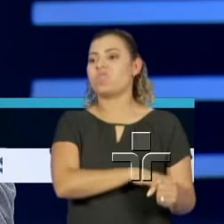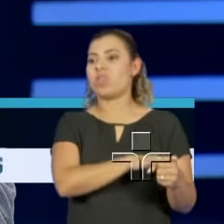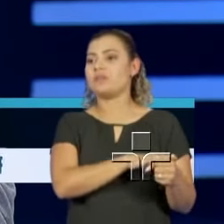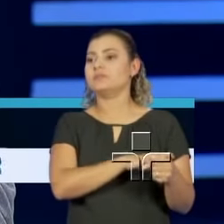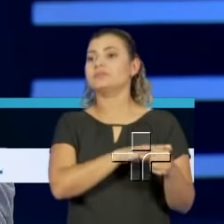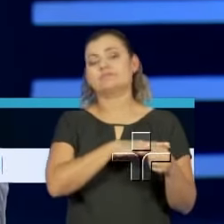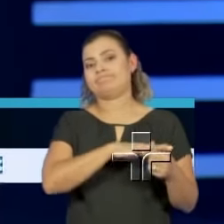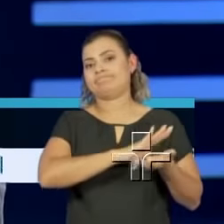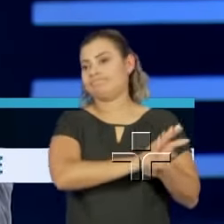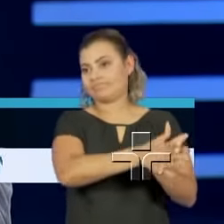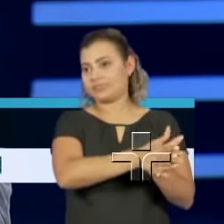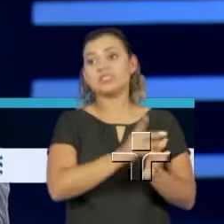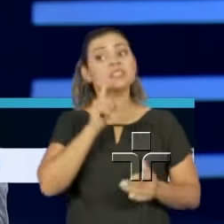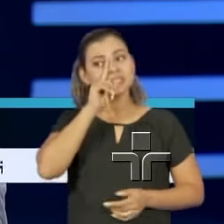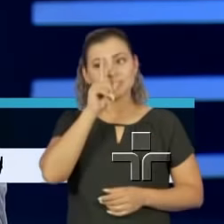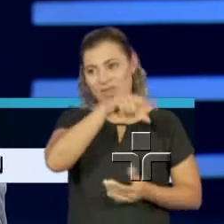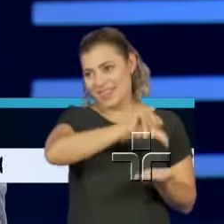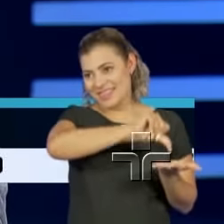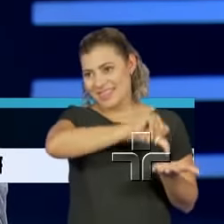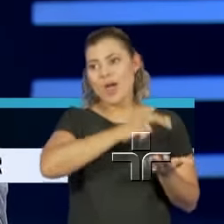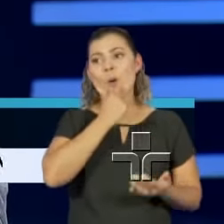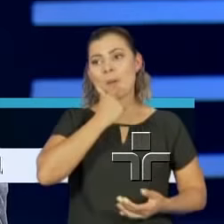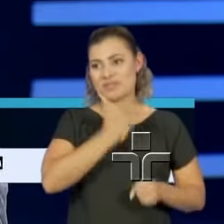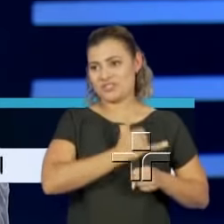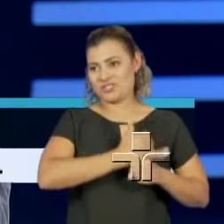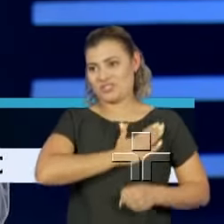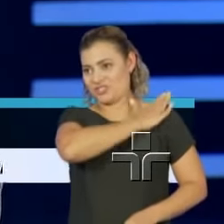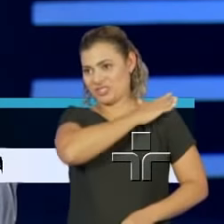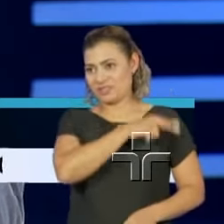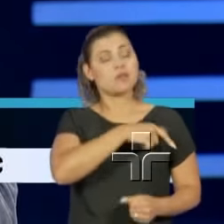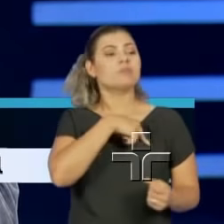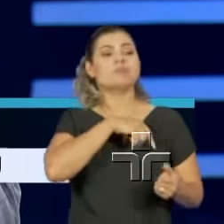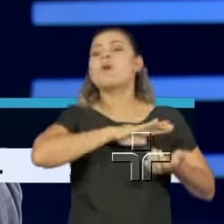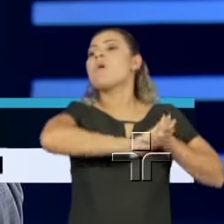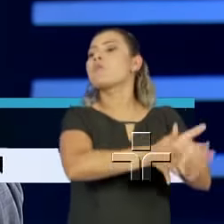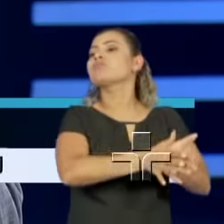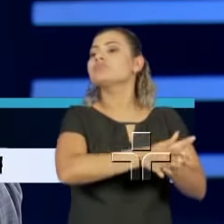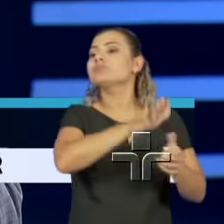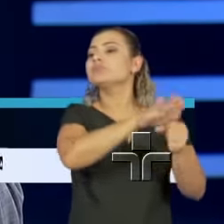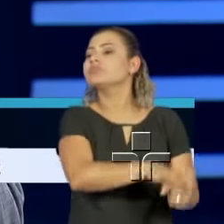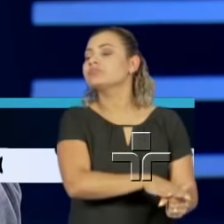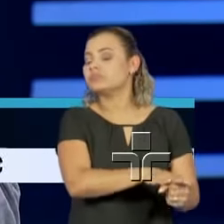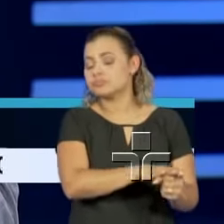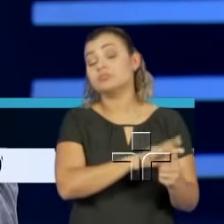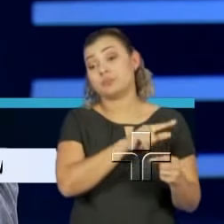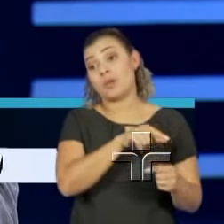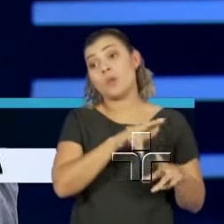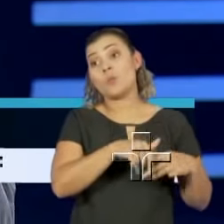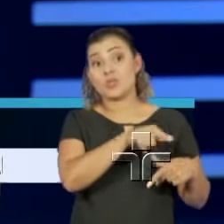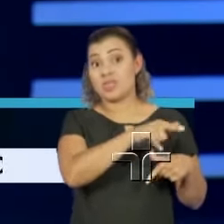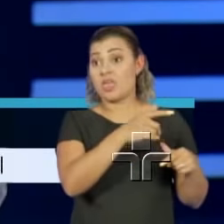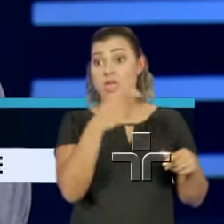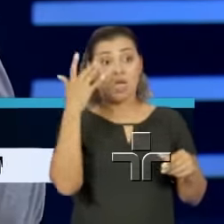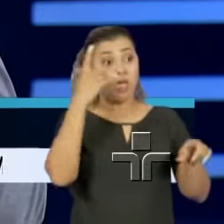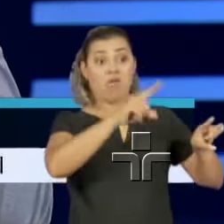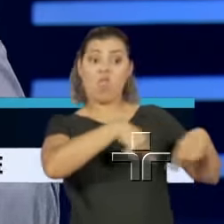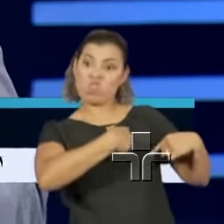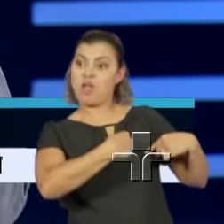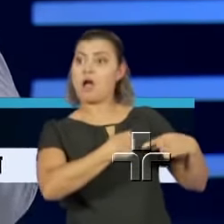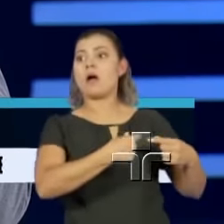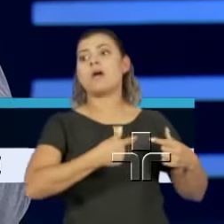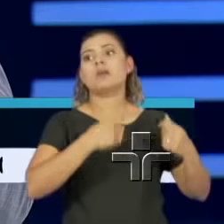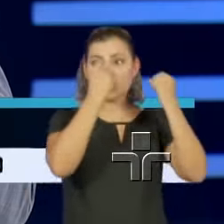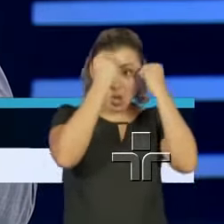potencial risco, que era o general, né, e com as suas ações hipotéticas terroristas, e depois, para o